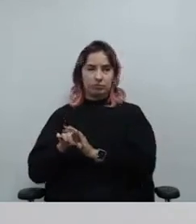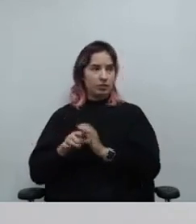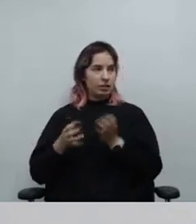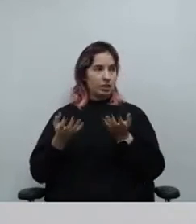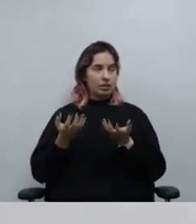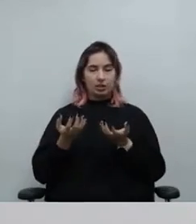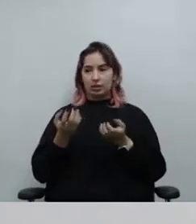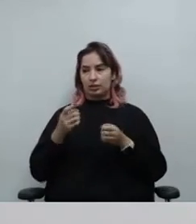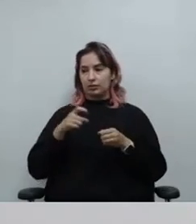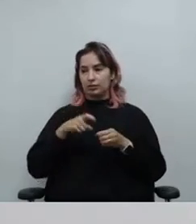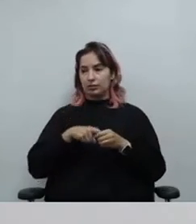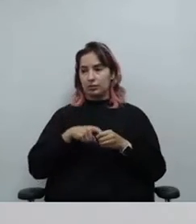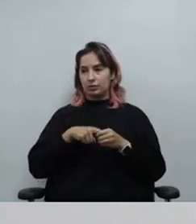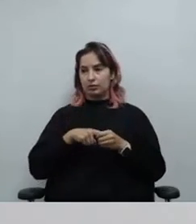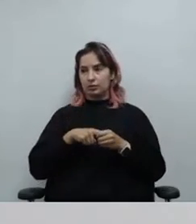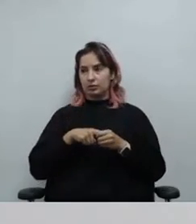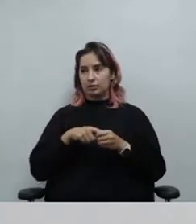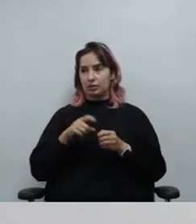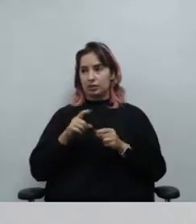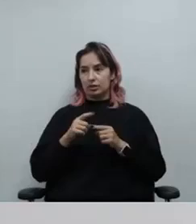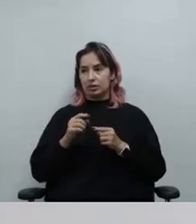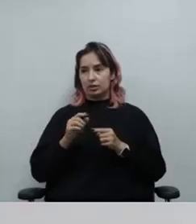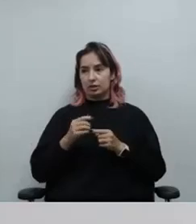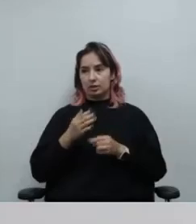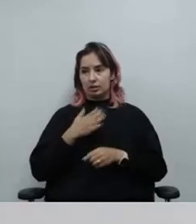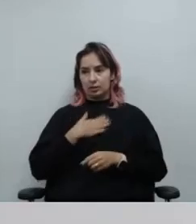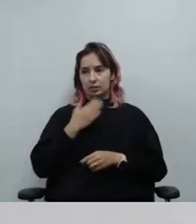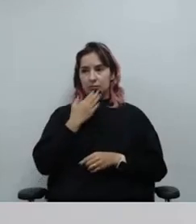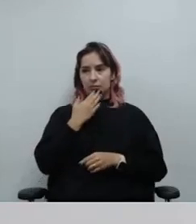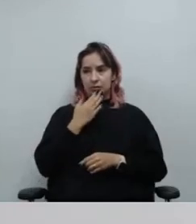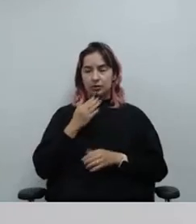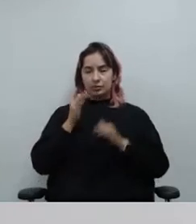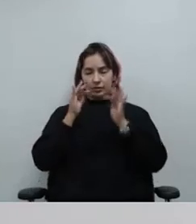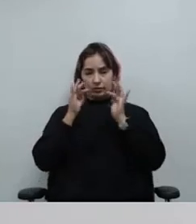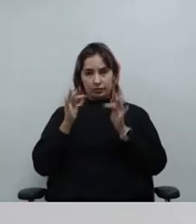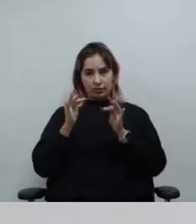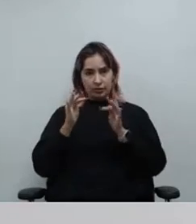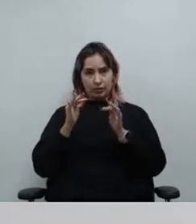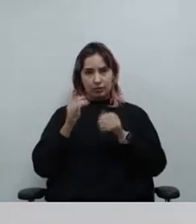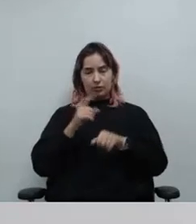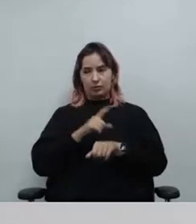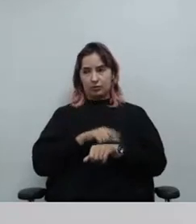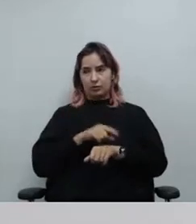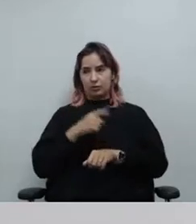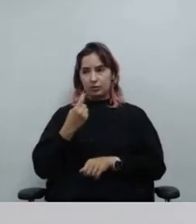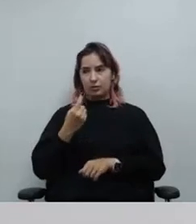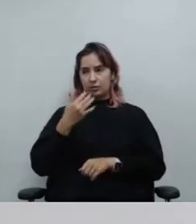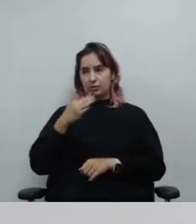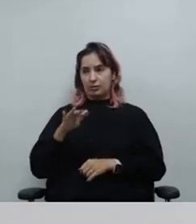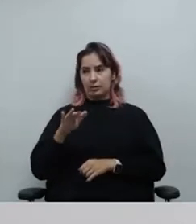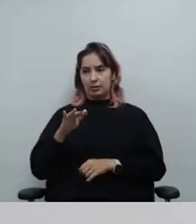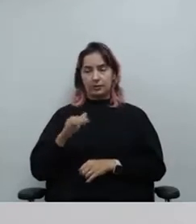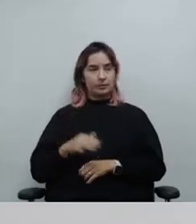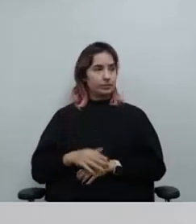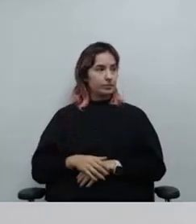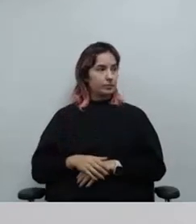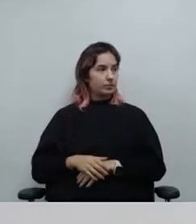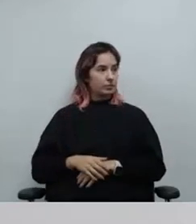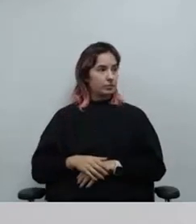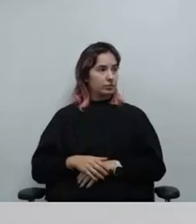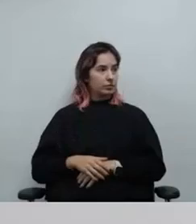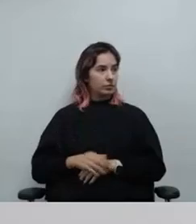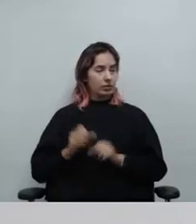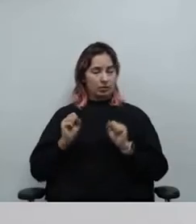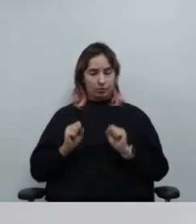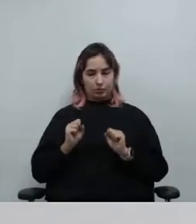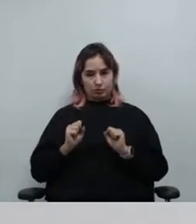Querem retornar? Mas eu ia pedir para a gente ser fiel ao horário. Então, pode ser 1h30 e 1h30.